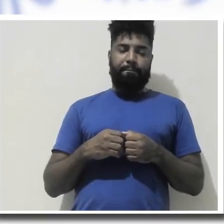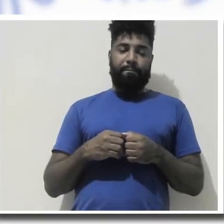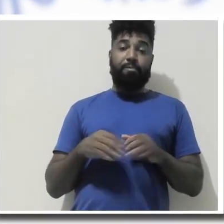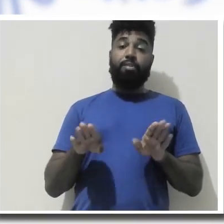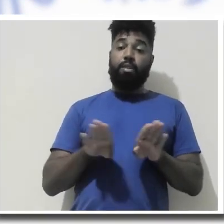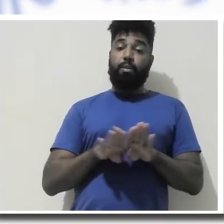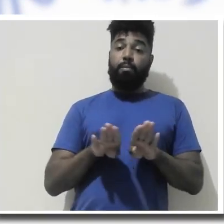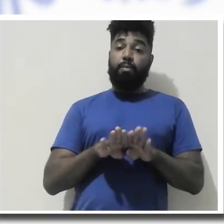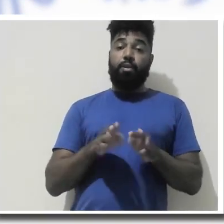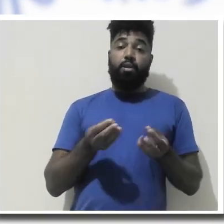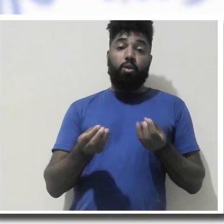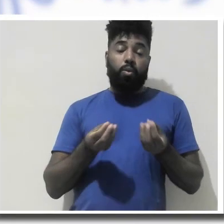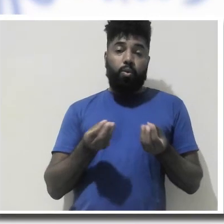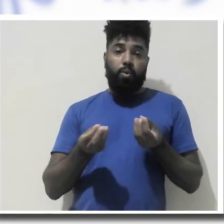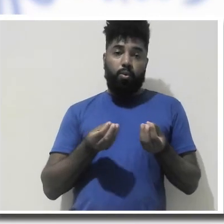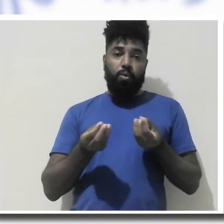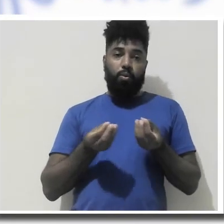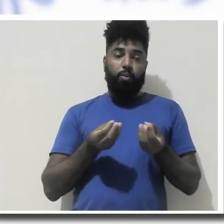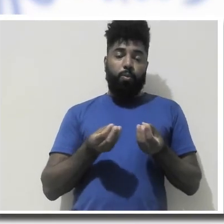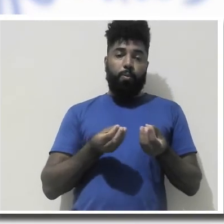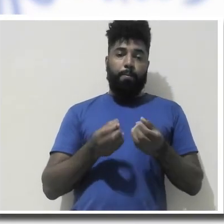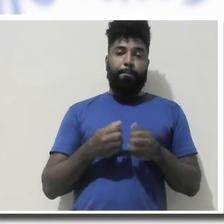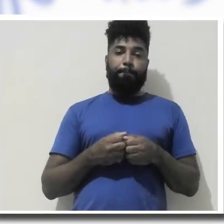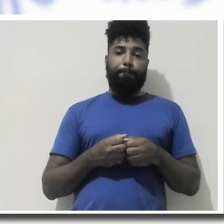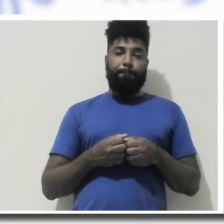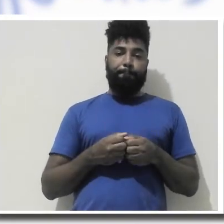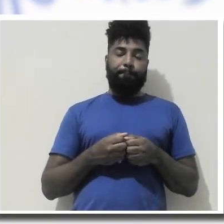O mesmo funciona